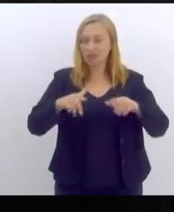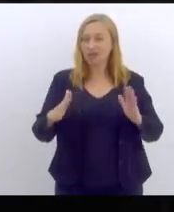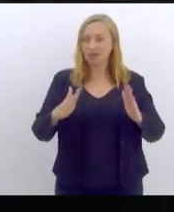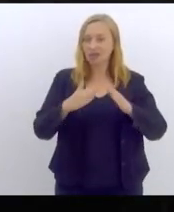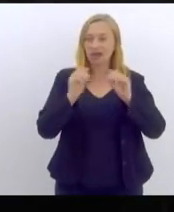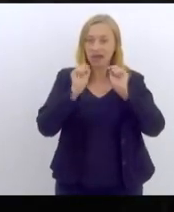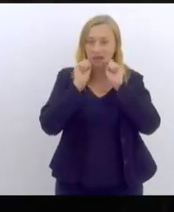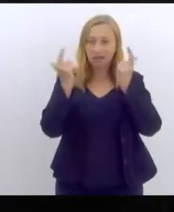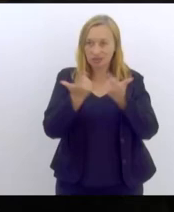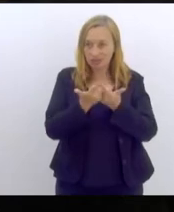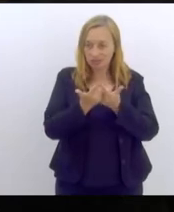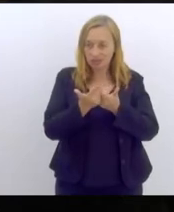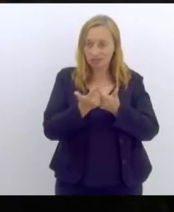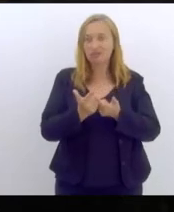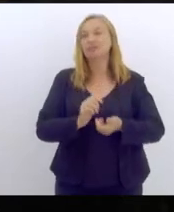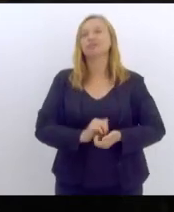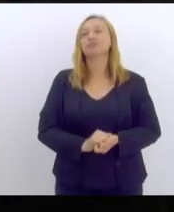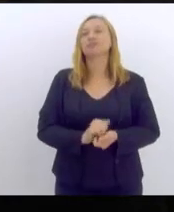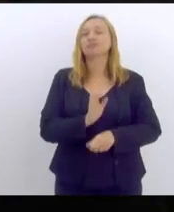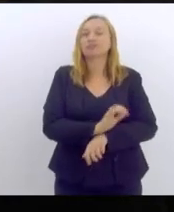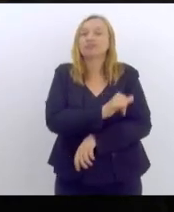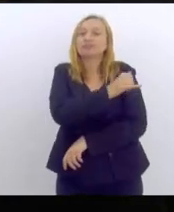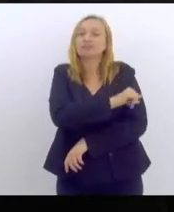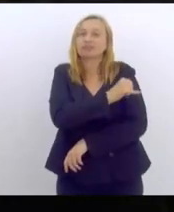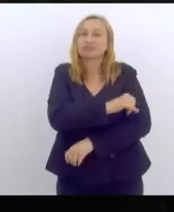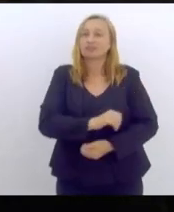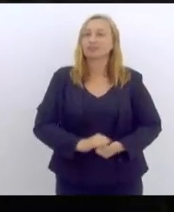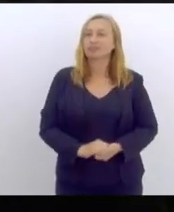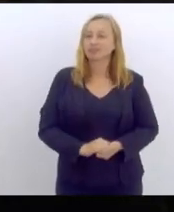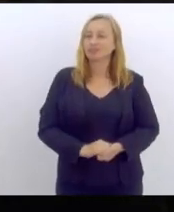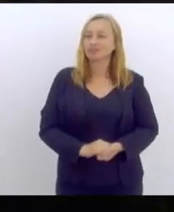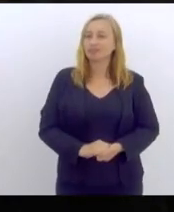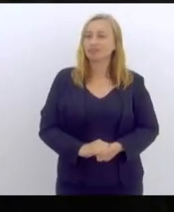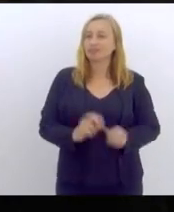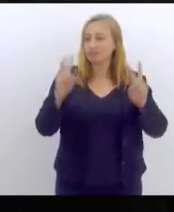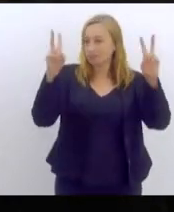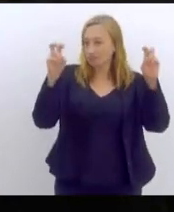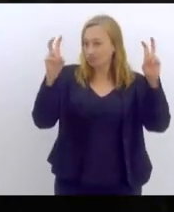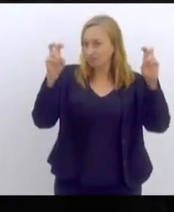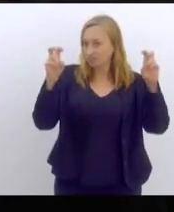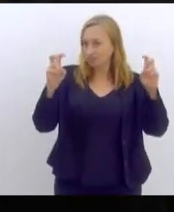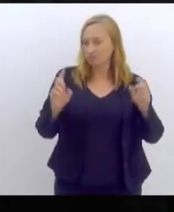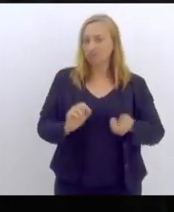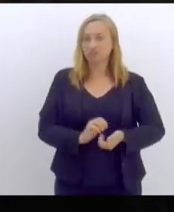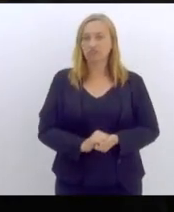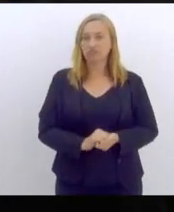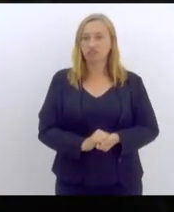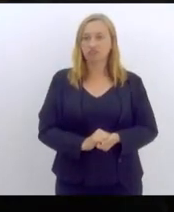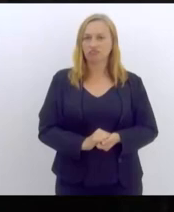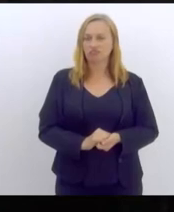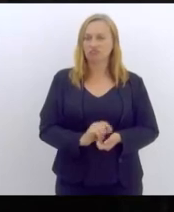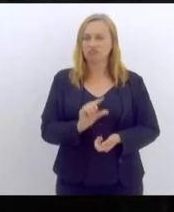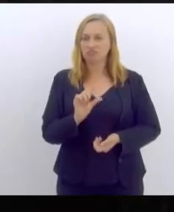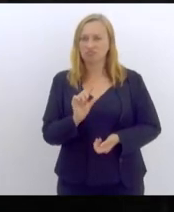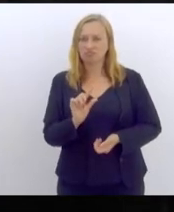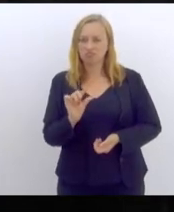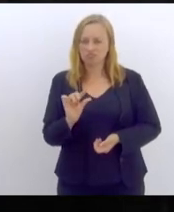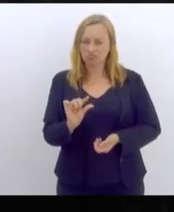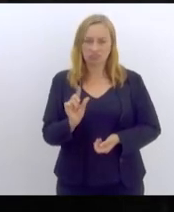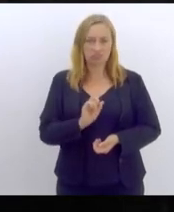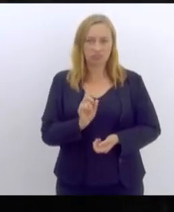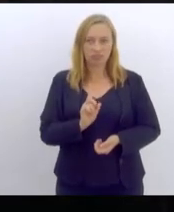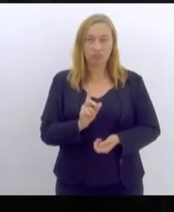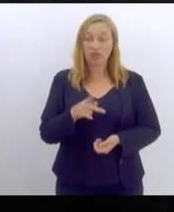da Assembleia Legislativa do Estado do Rio de Janeiro. Esse feito não é um feito menor. Tenho